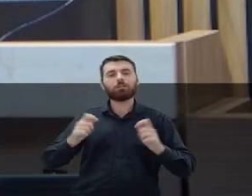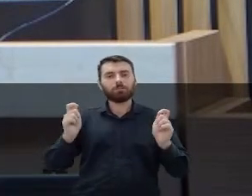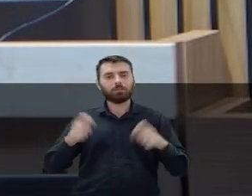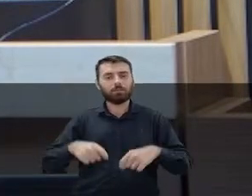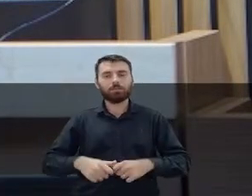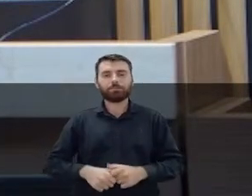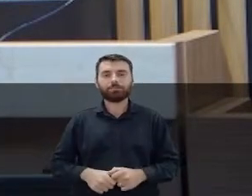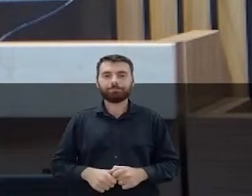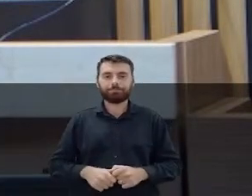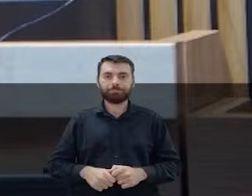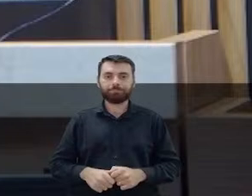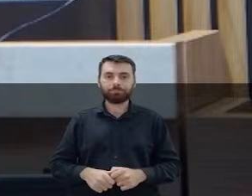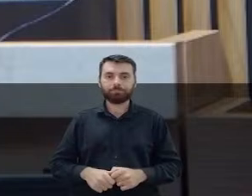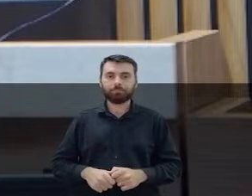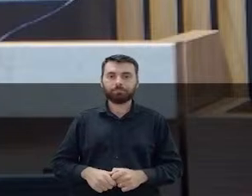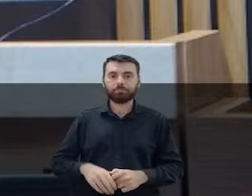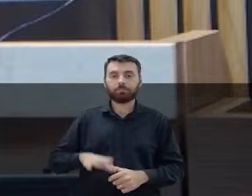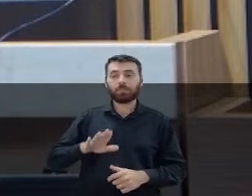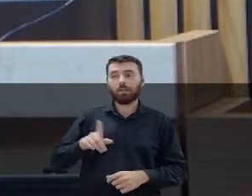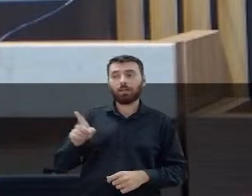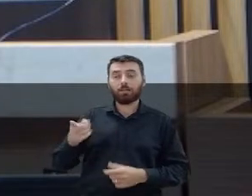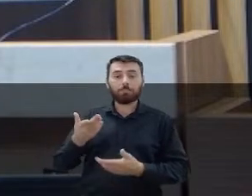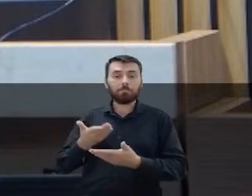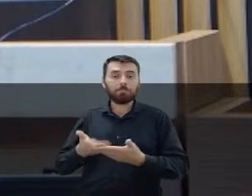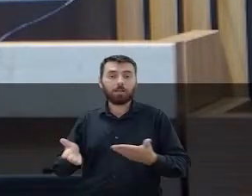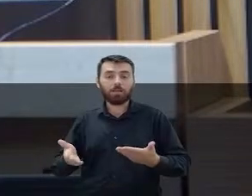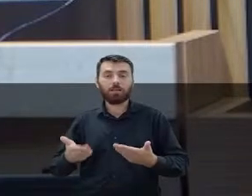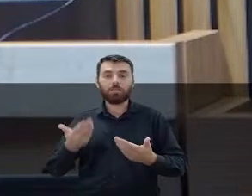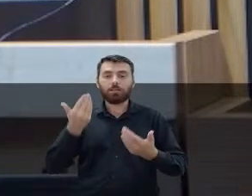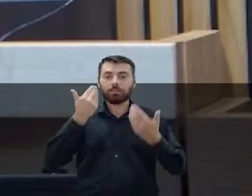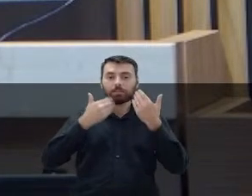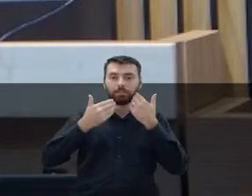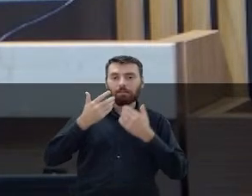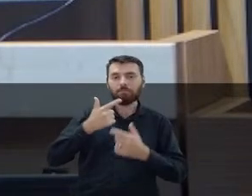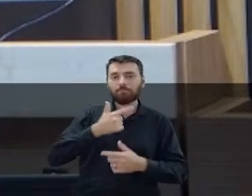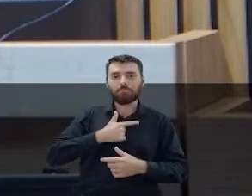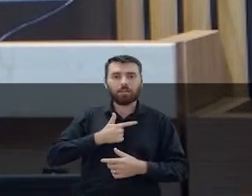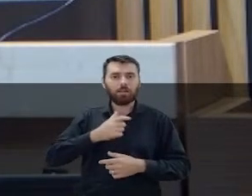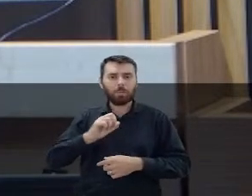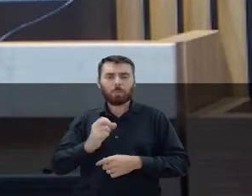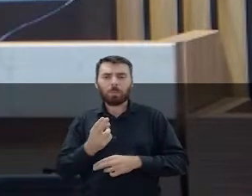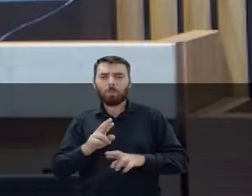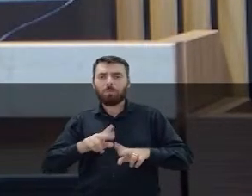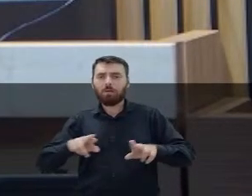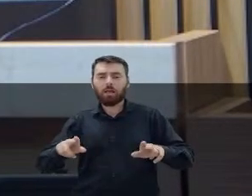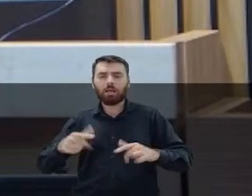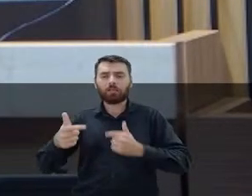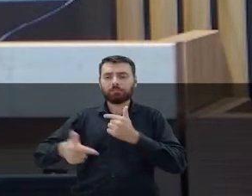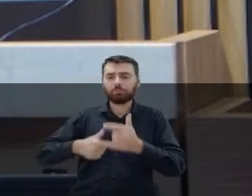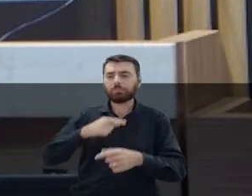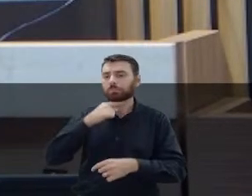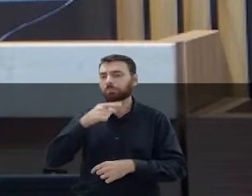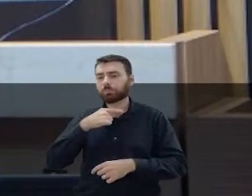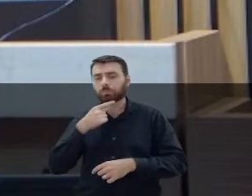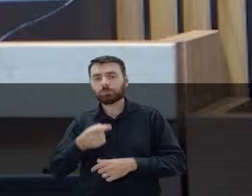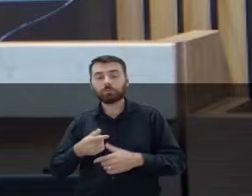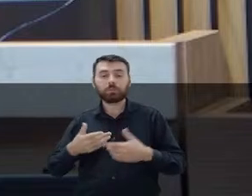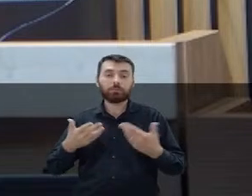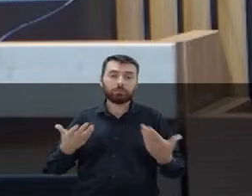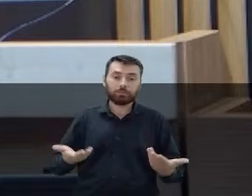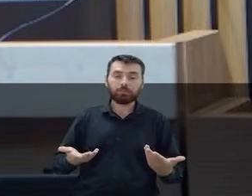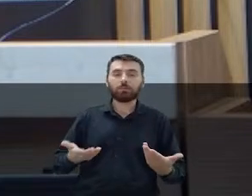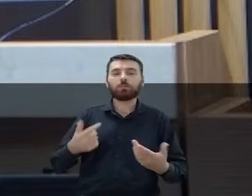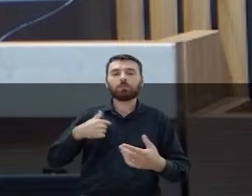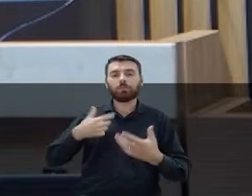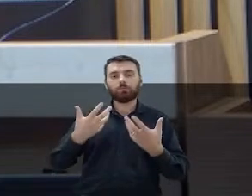Não há dano estético e psíquico ou limitação para as atividades da vida diária. E, nessa linha, eu